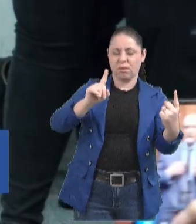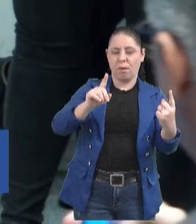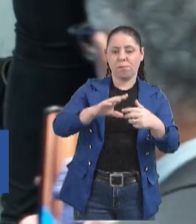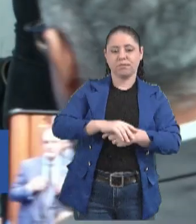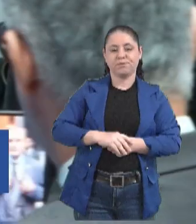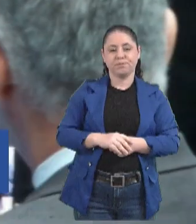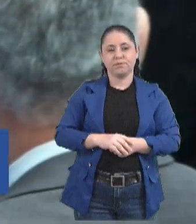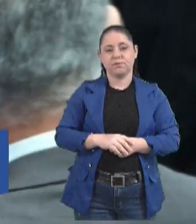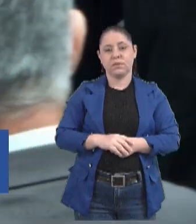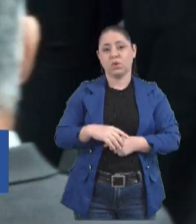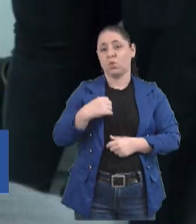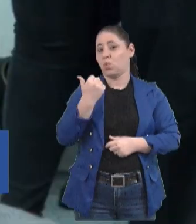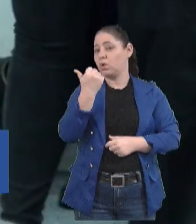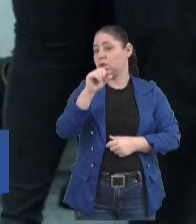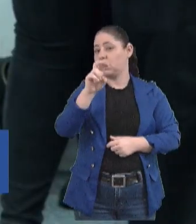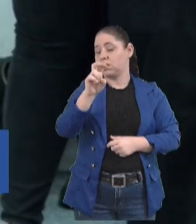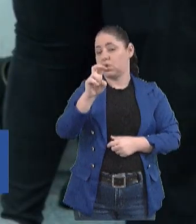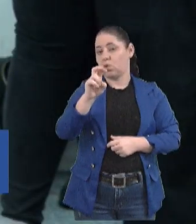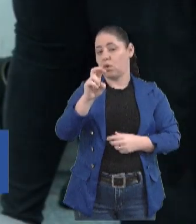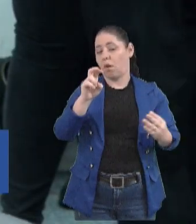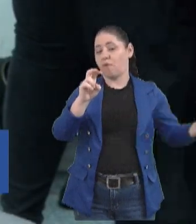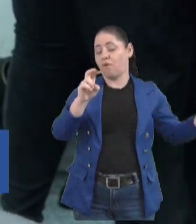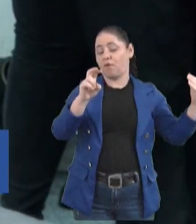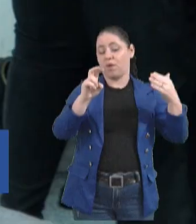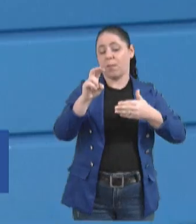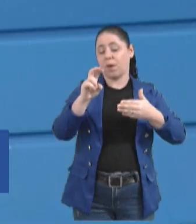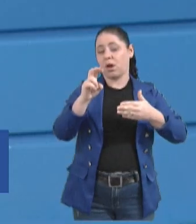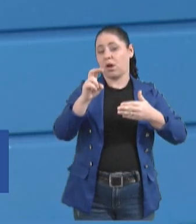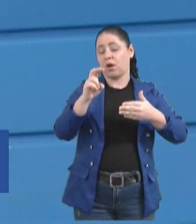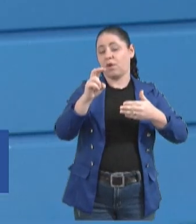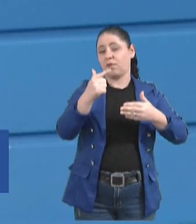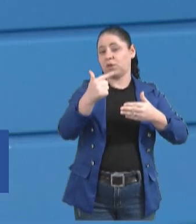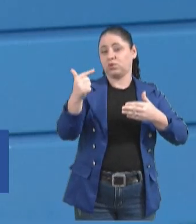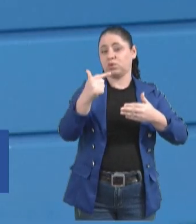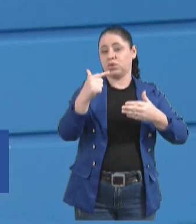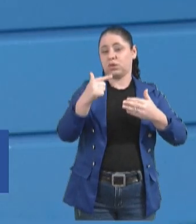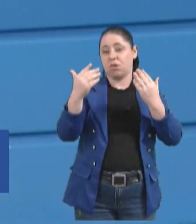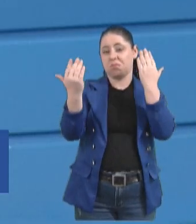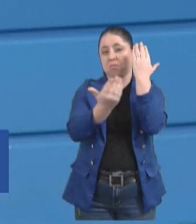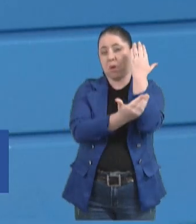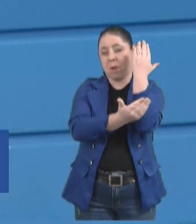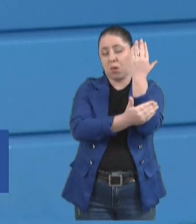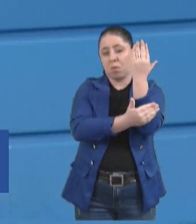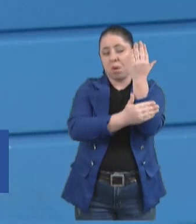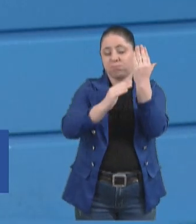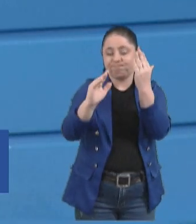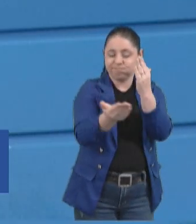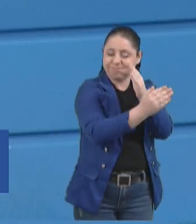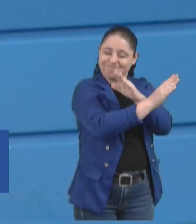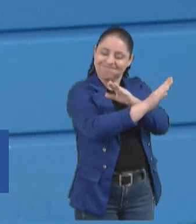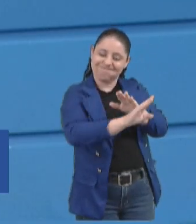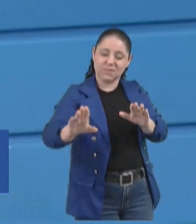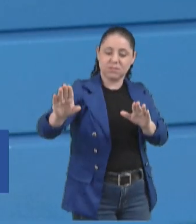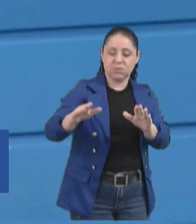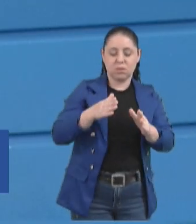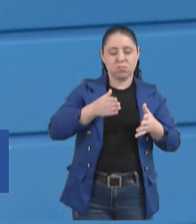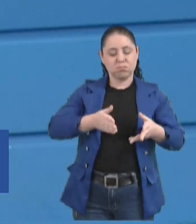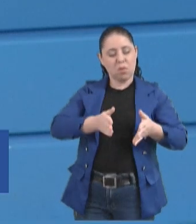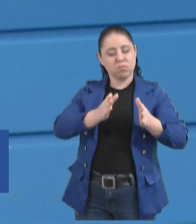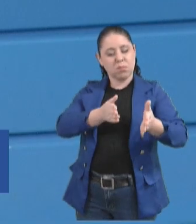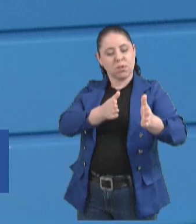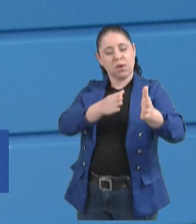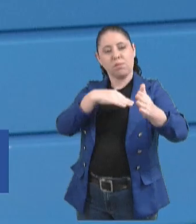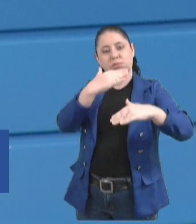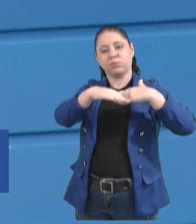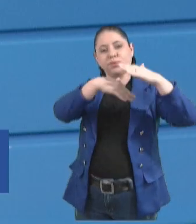tenho 85 anos, eu vim para cá com 22. Eu derrubei mato aqui de machado, abri picada para começar o